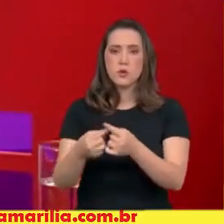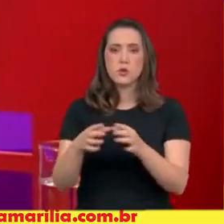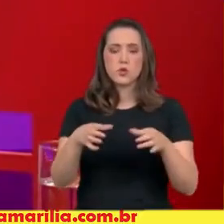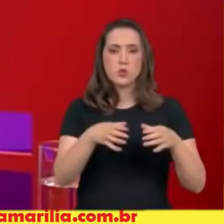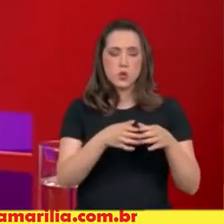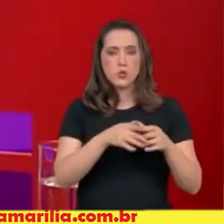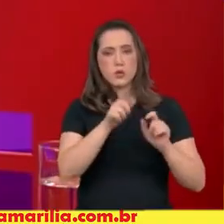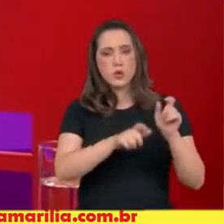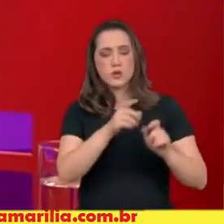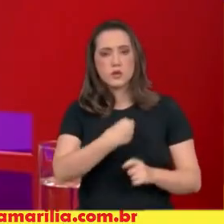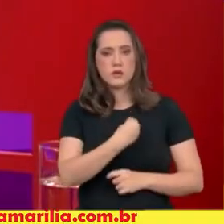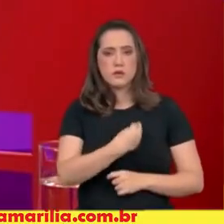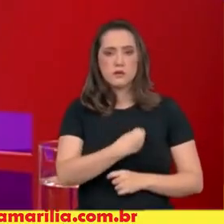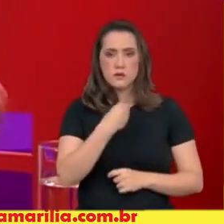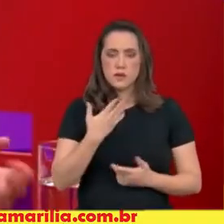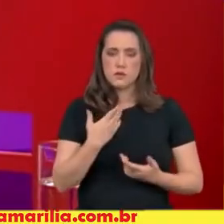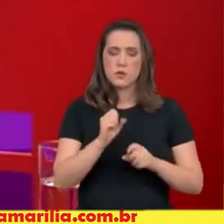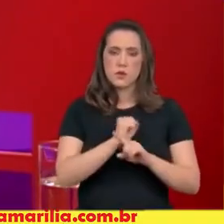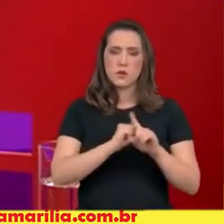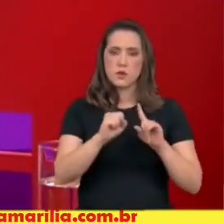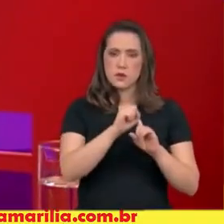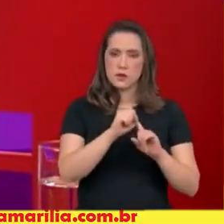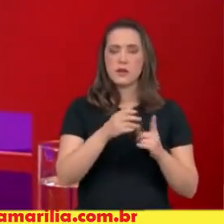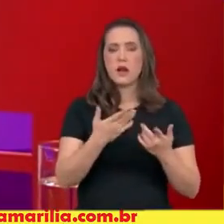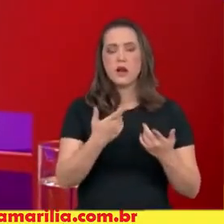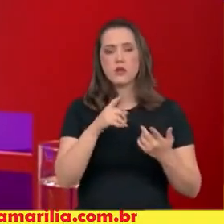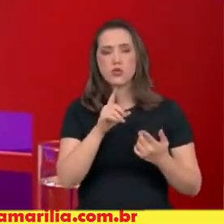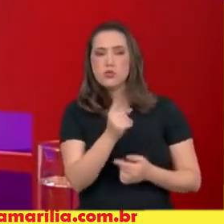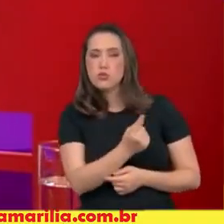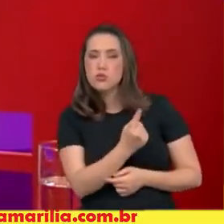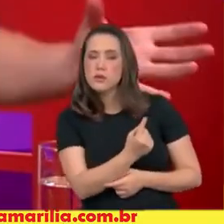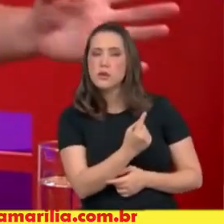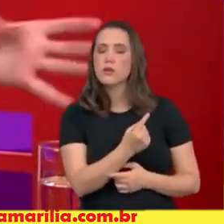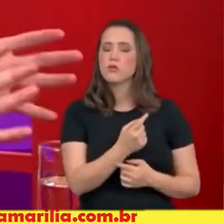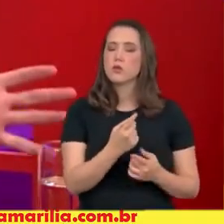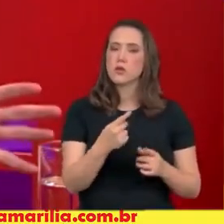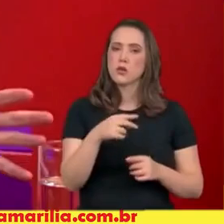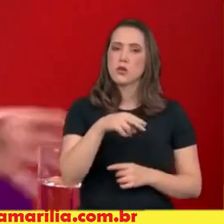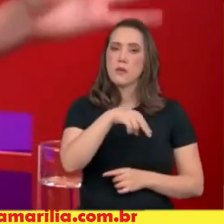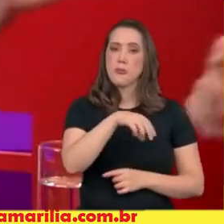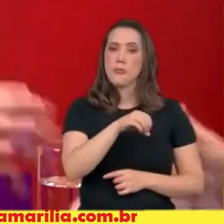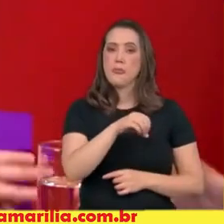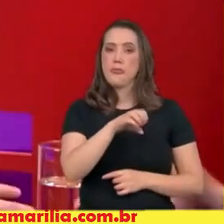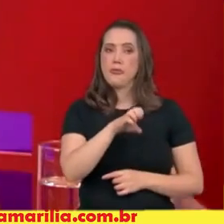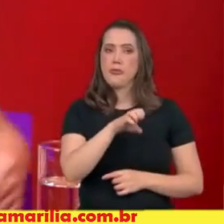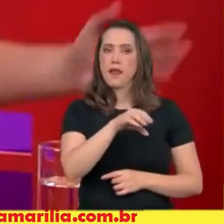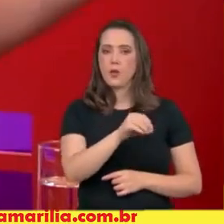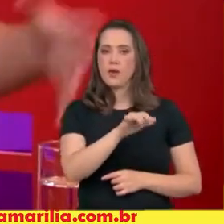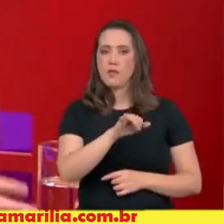neoliberal, que vivem de uma forma muito individualizada, atomizada, esse grupo de pessoas que entrou nas